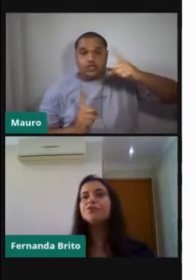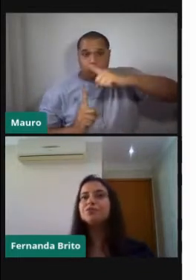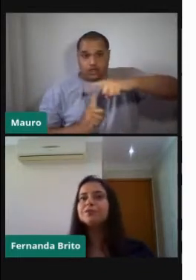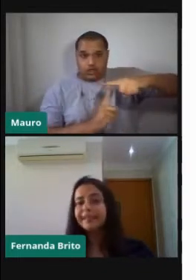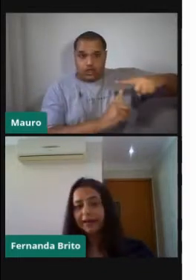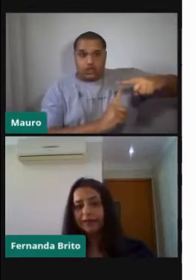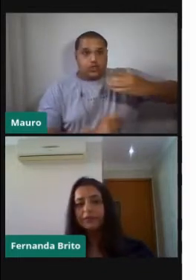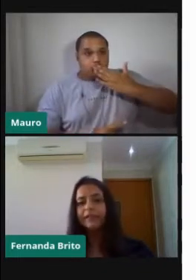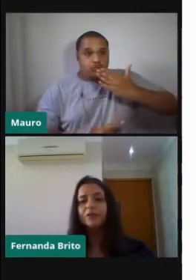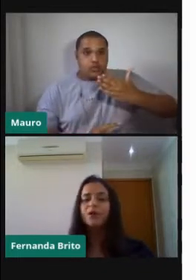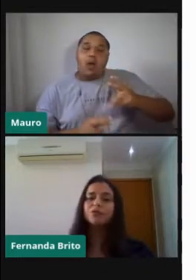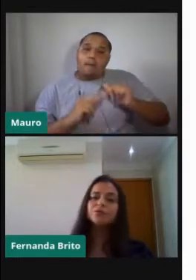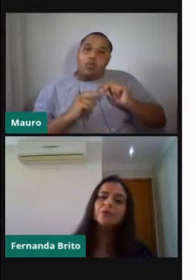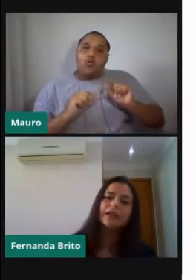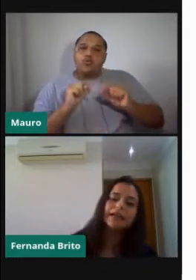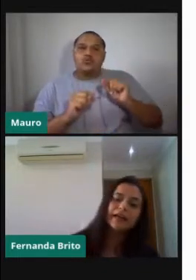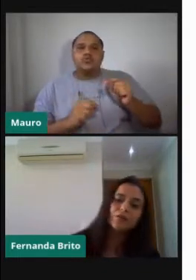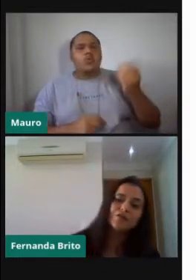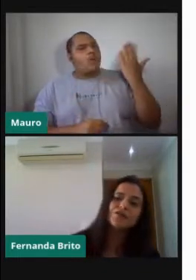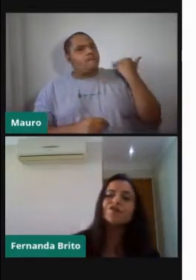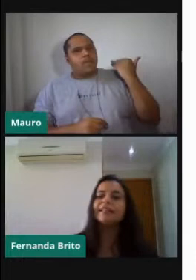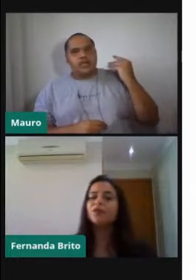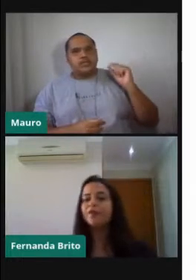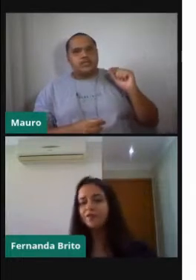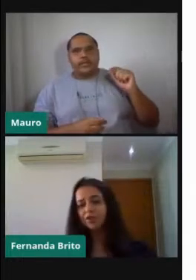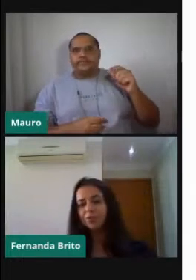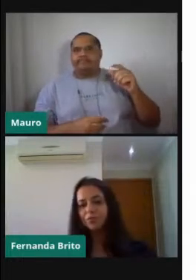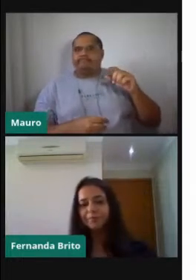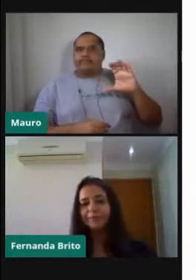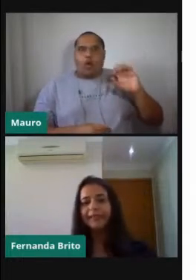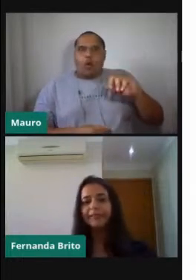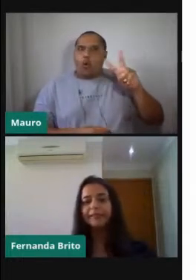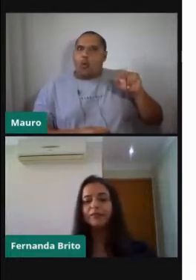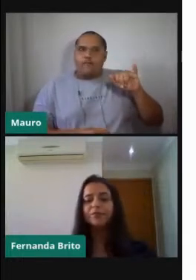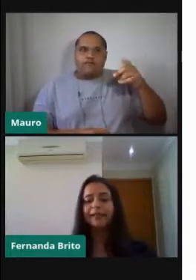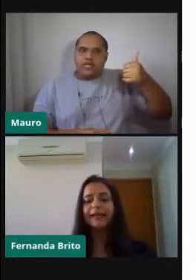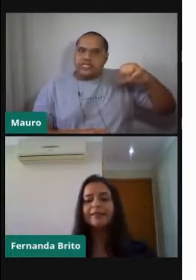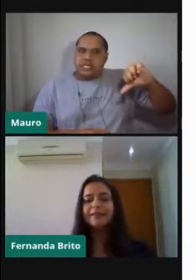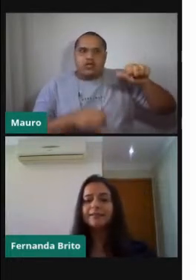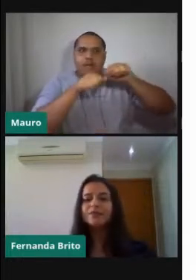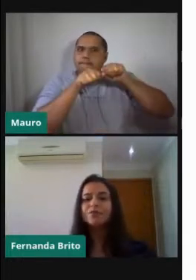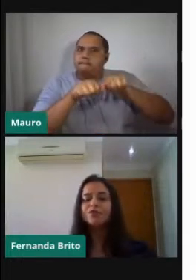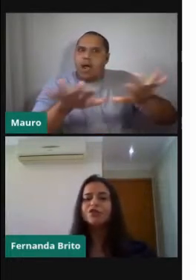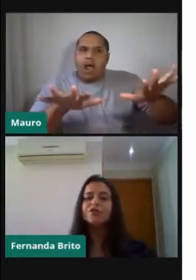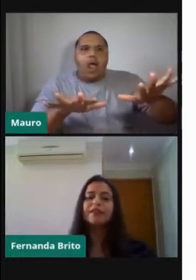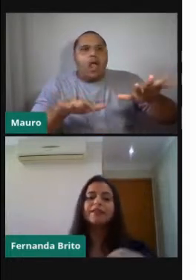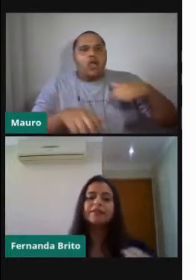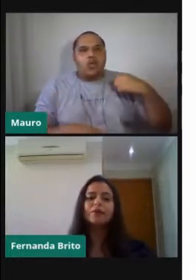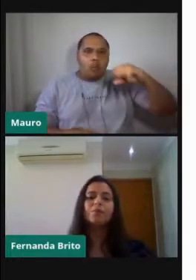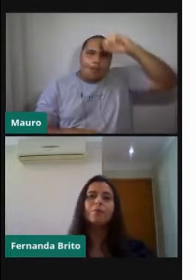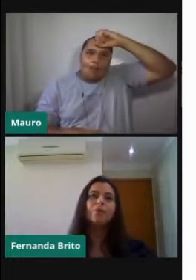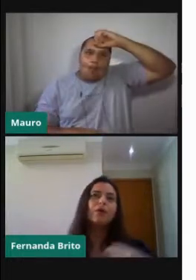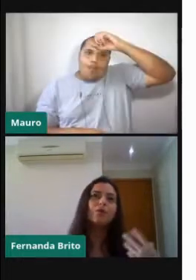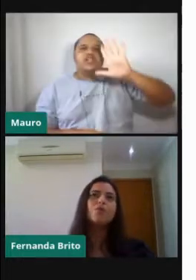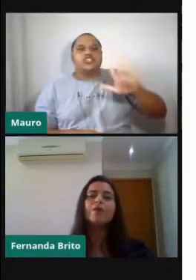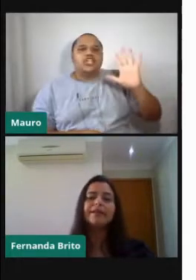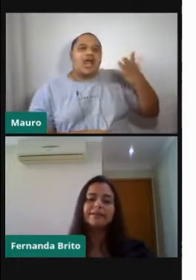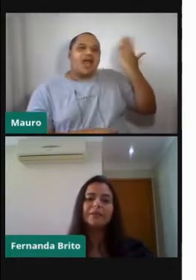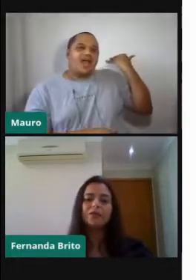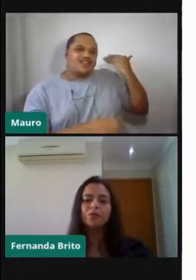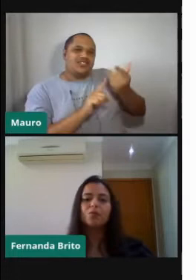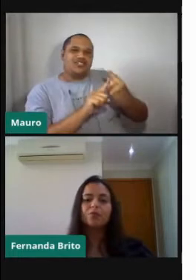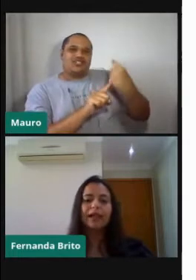gente não partiu do zero, né, quando a Covid-19 chegou, né, então, graças a isso, a gente tem, então,